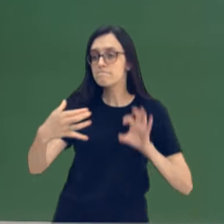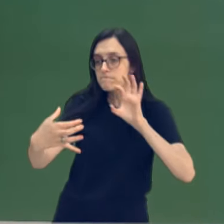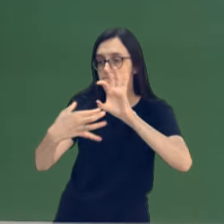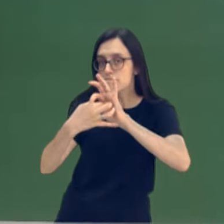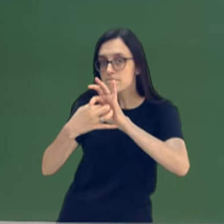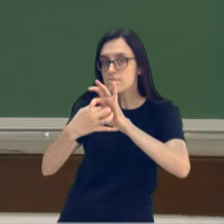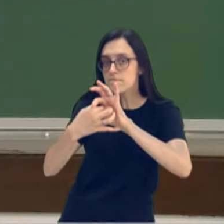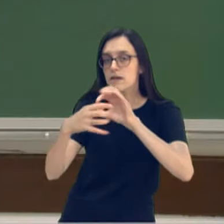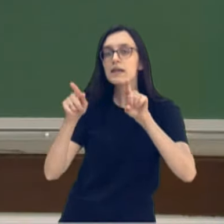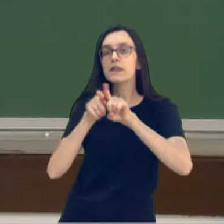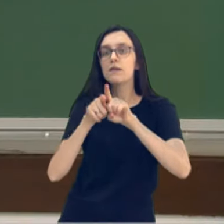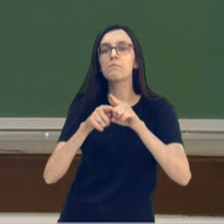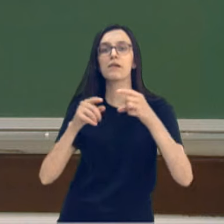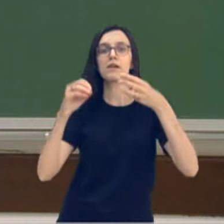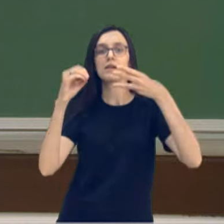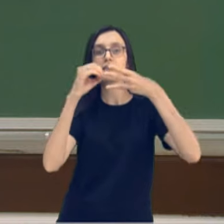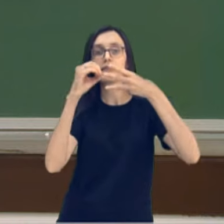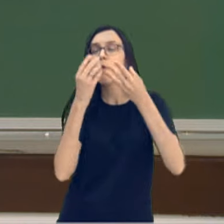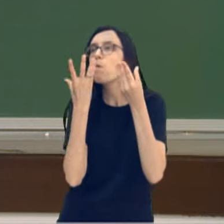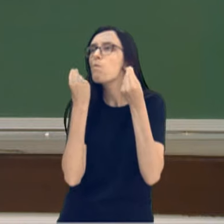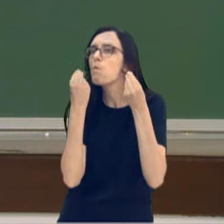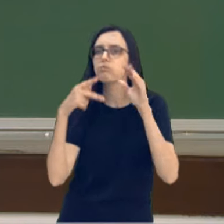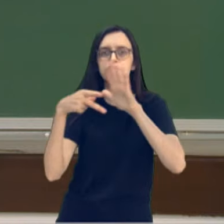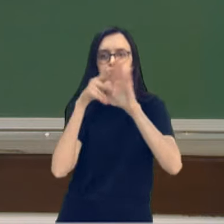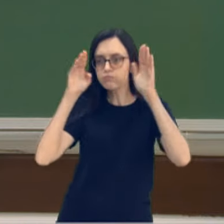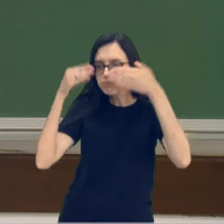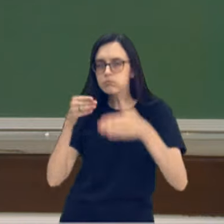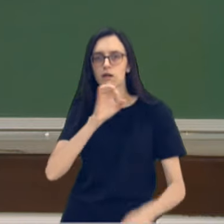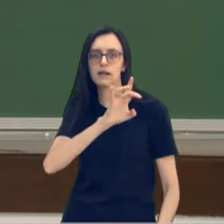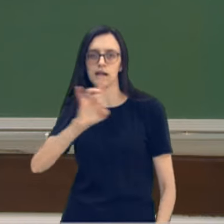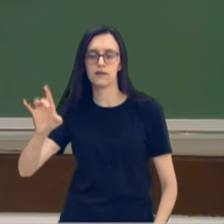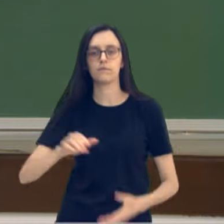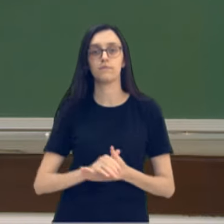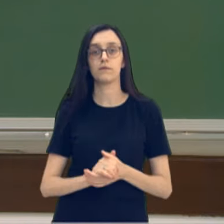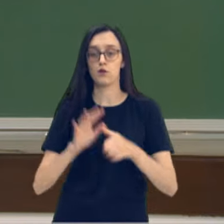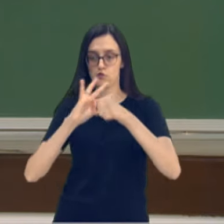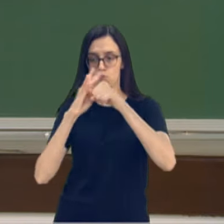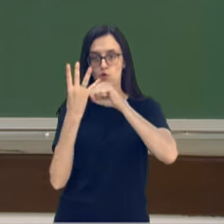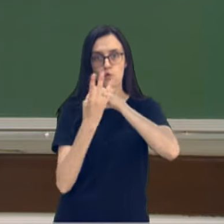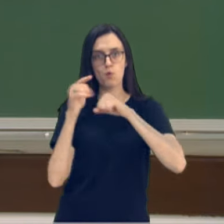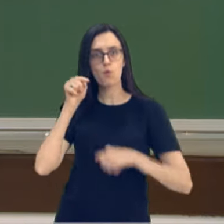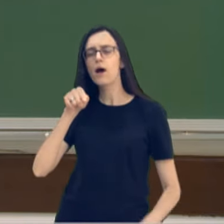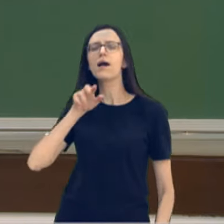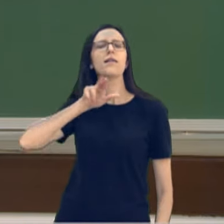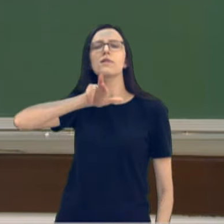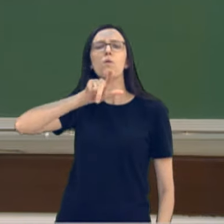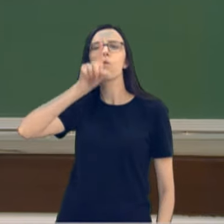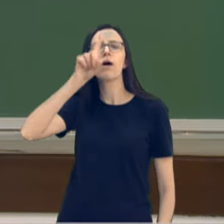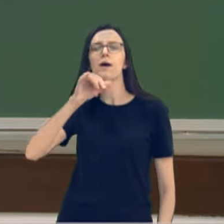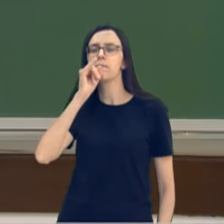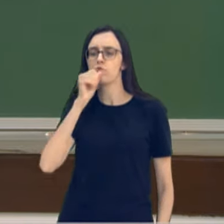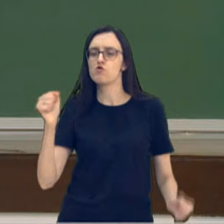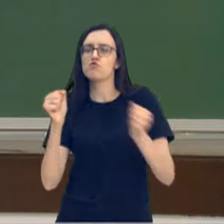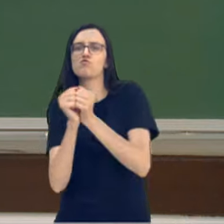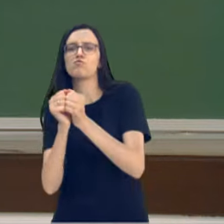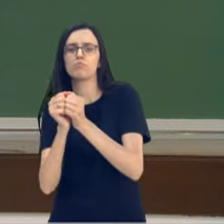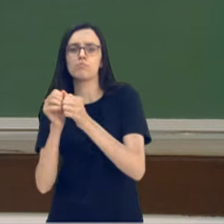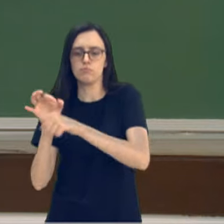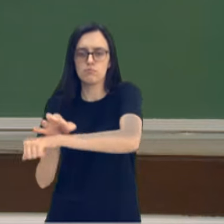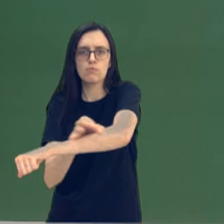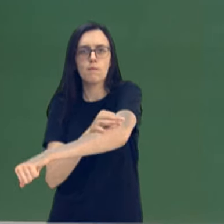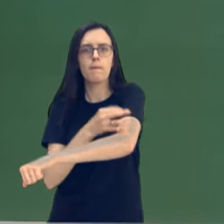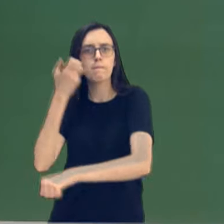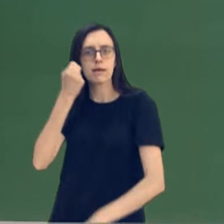a células muito específicas desses seres. Então o coronavírus, ele não vai aderir a um glóbulo branco, por exemplo, como o HIV